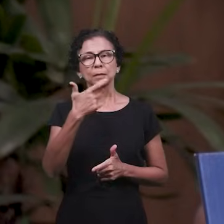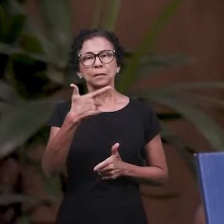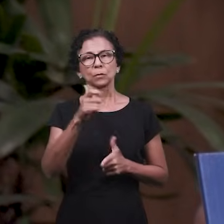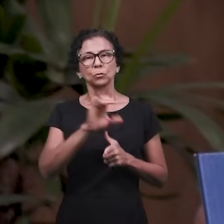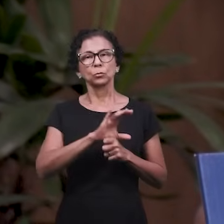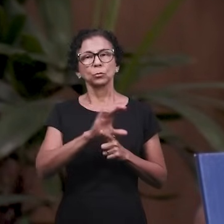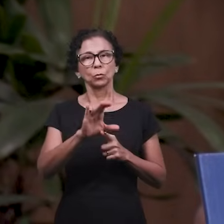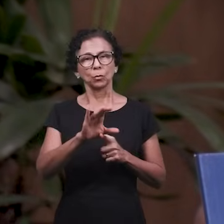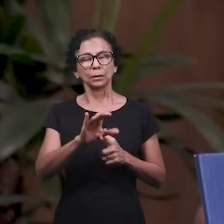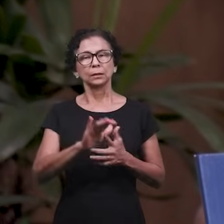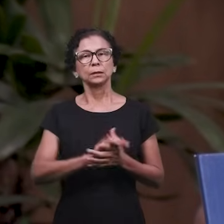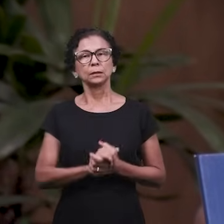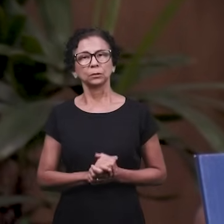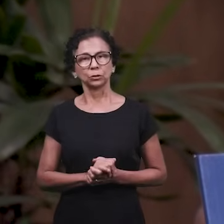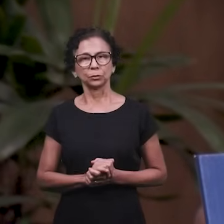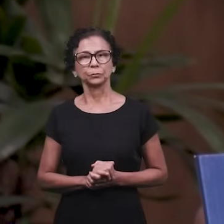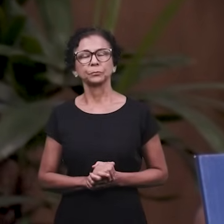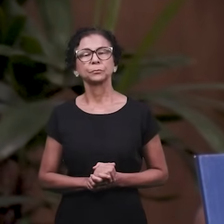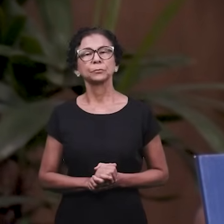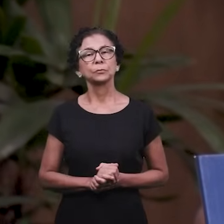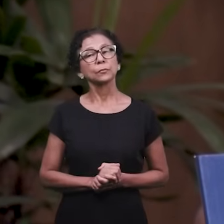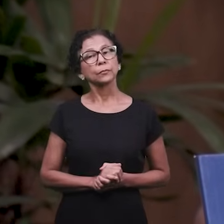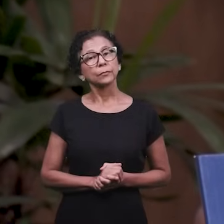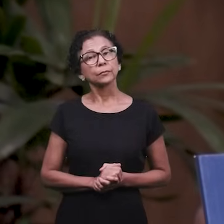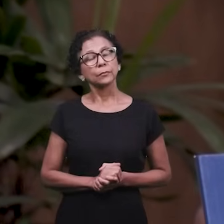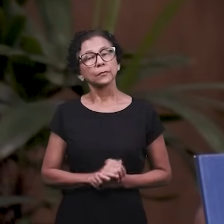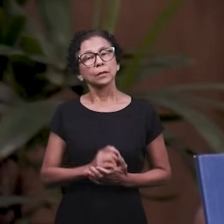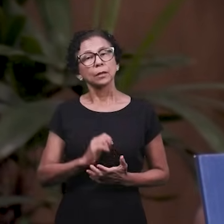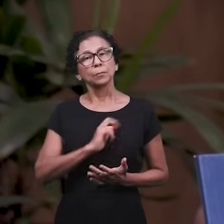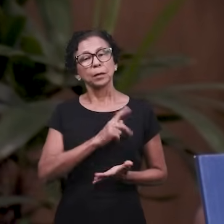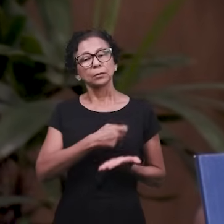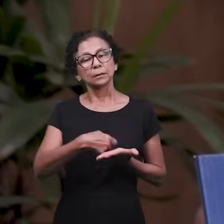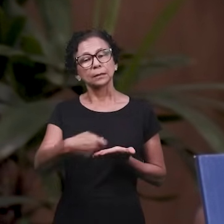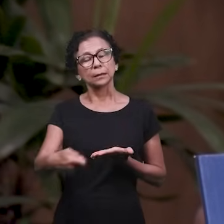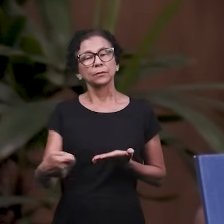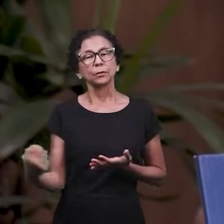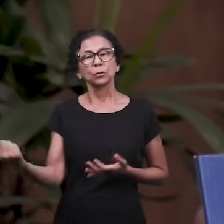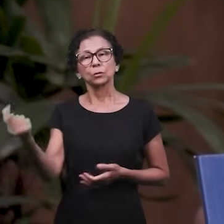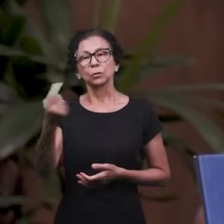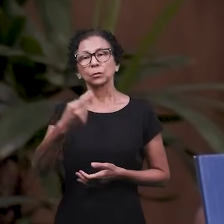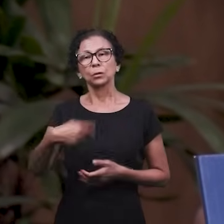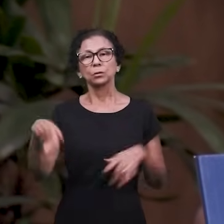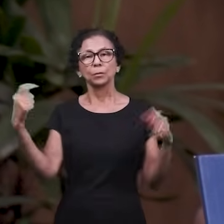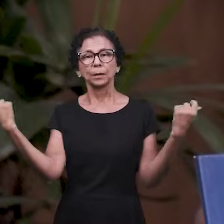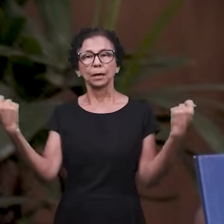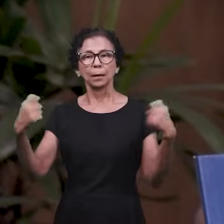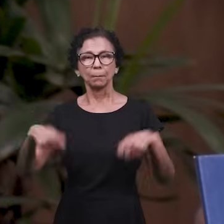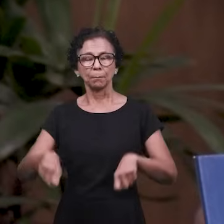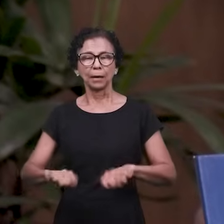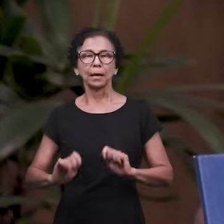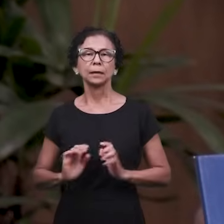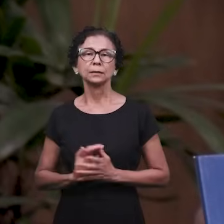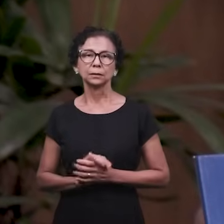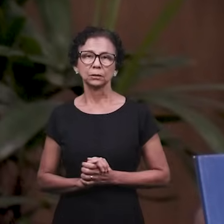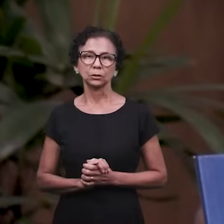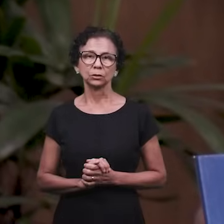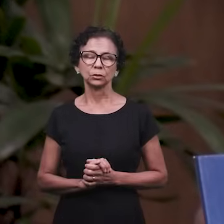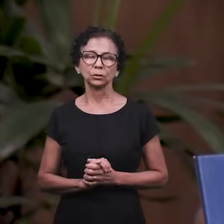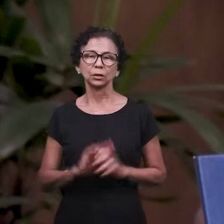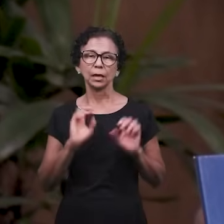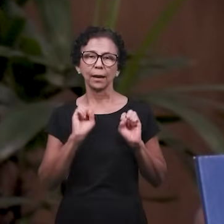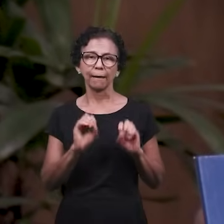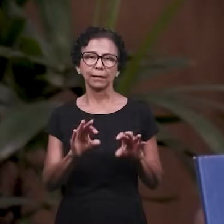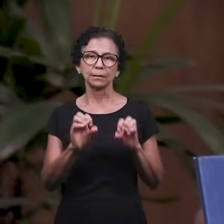3:6, o qual nos fez também capazes de ser ministros do Novo Testamento, não da letra, mas do